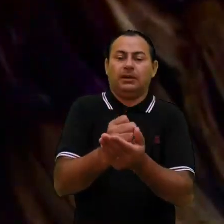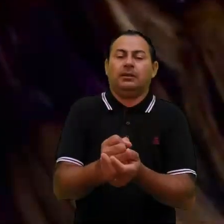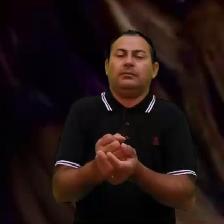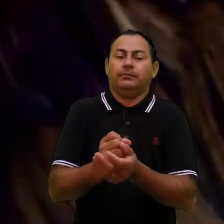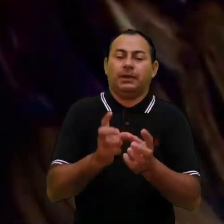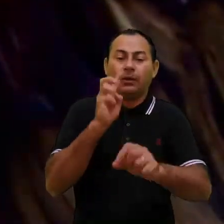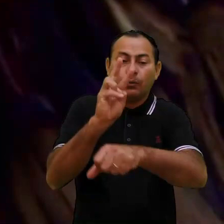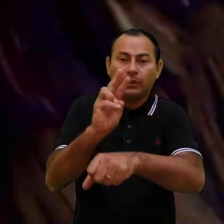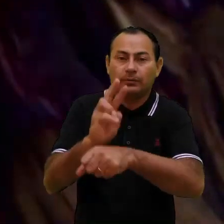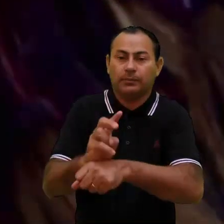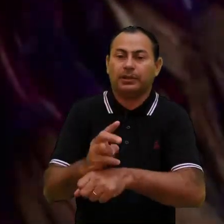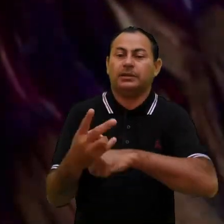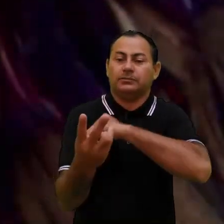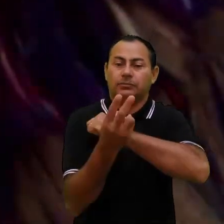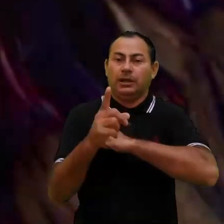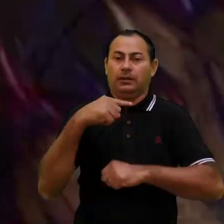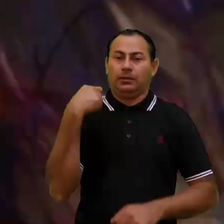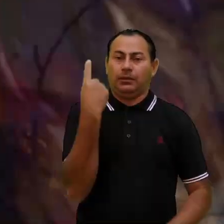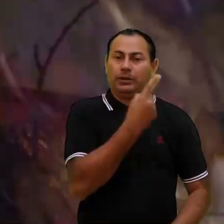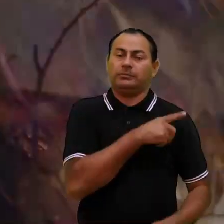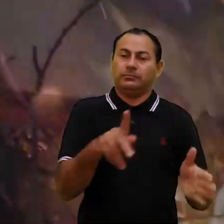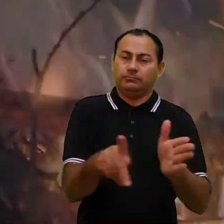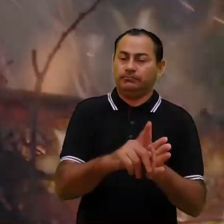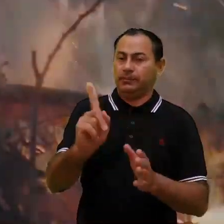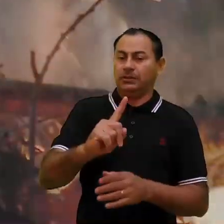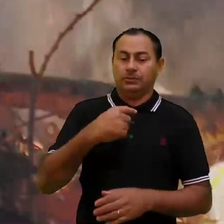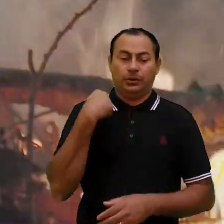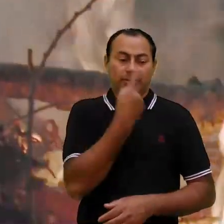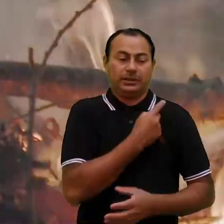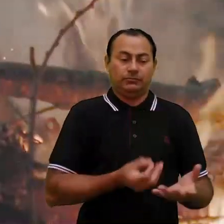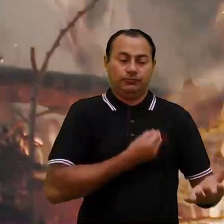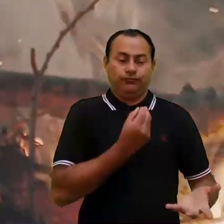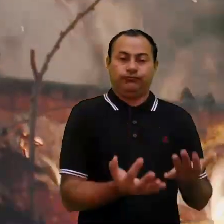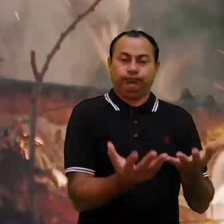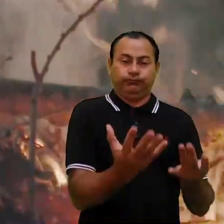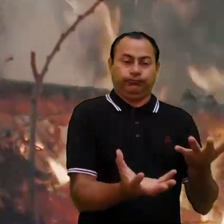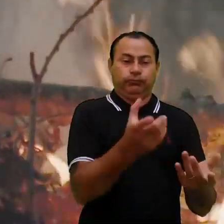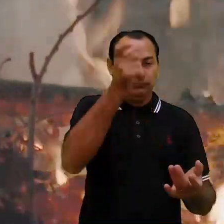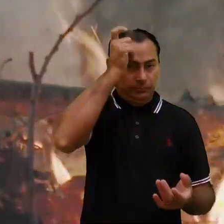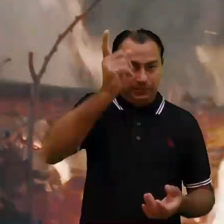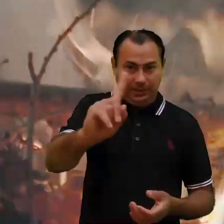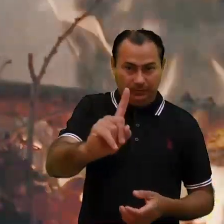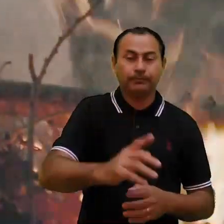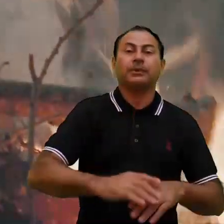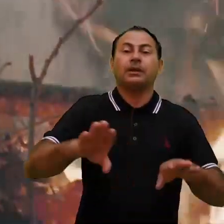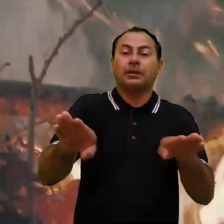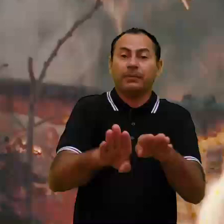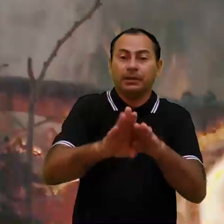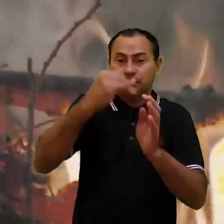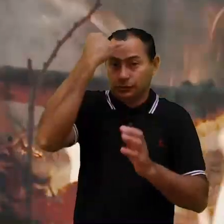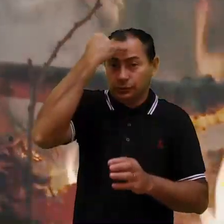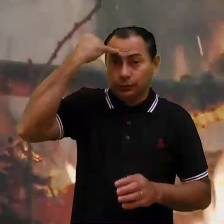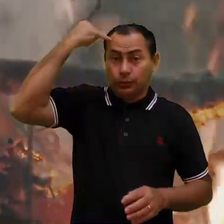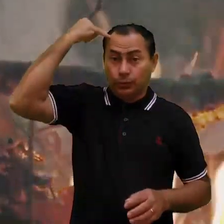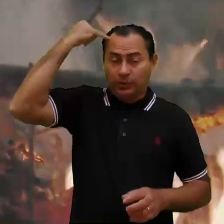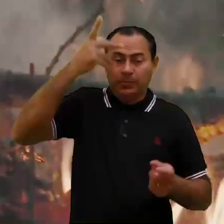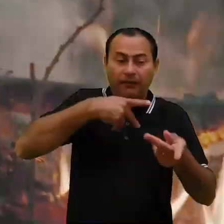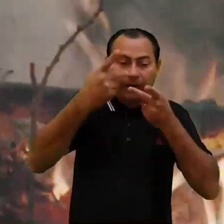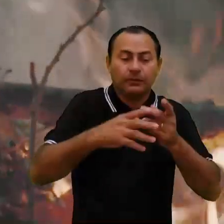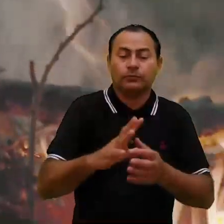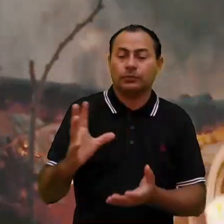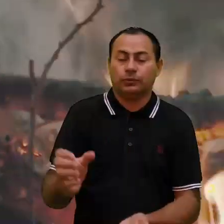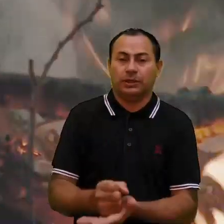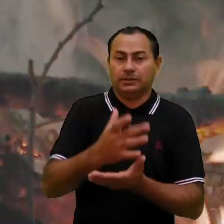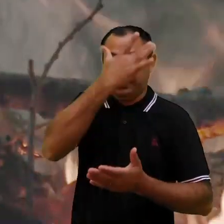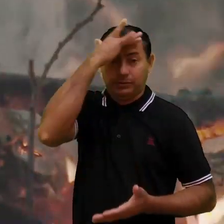fogo, cuidando para nós mesmos não sermos queimados. Judas também exortou aqueles que foram salvos